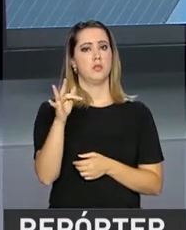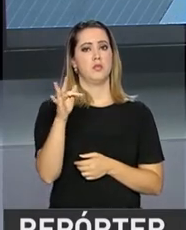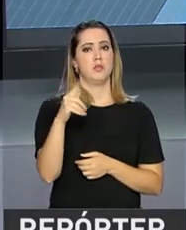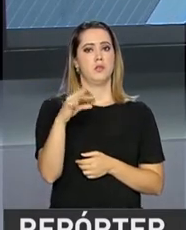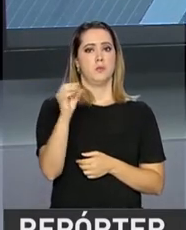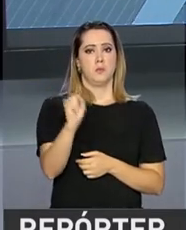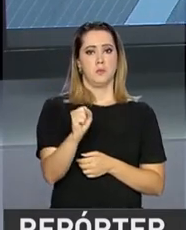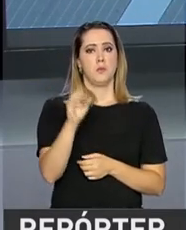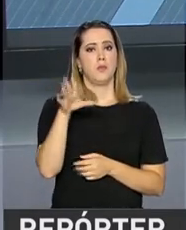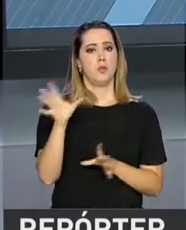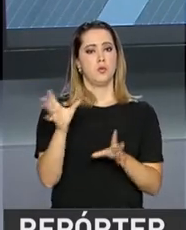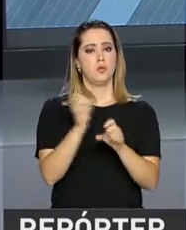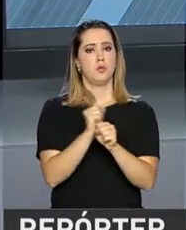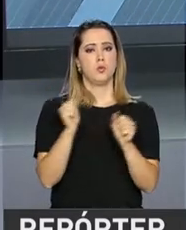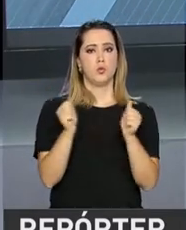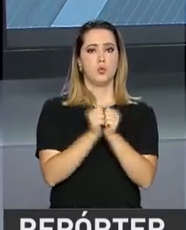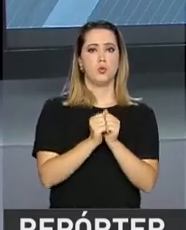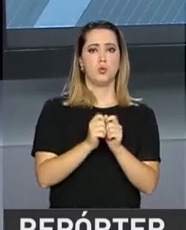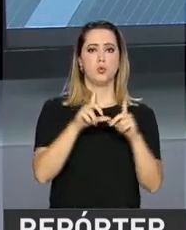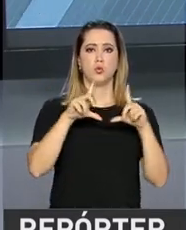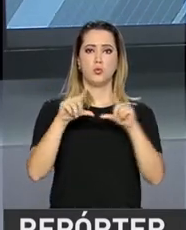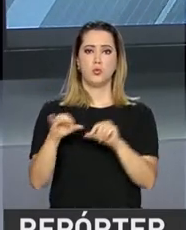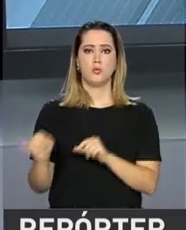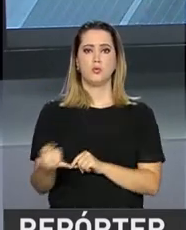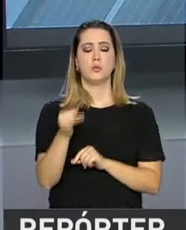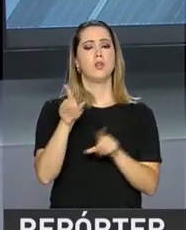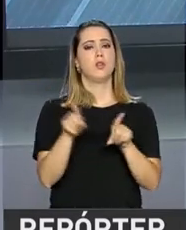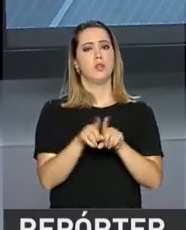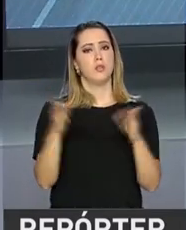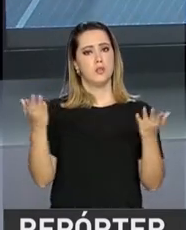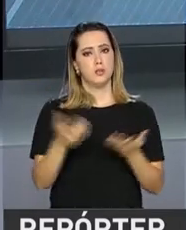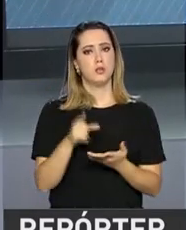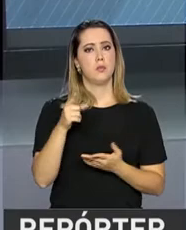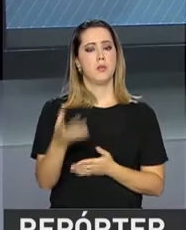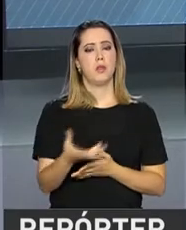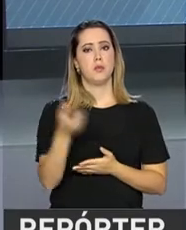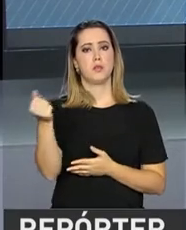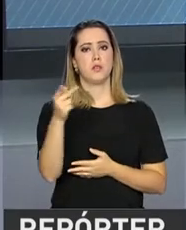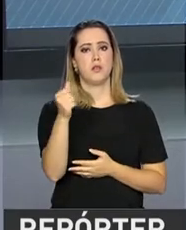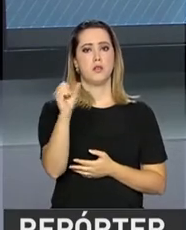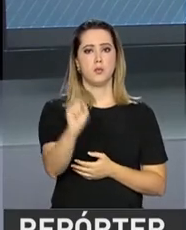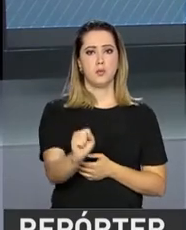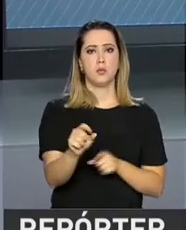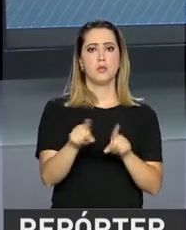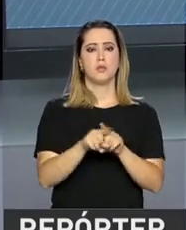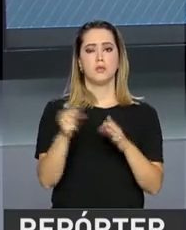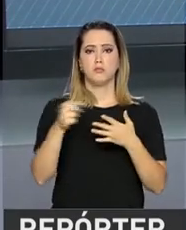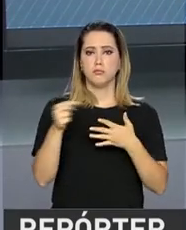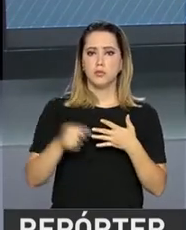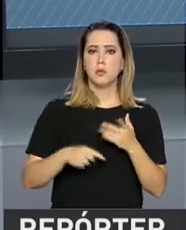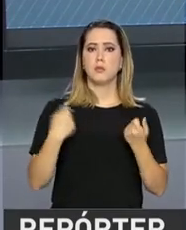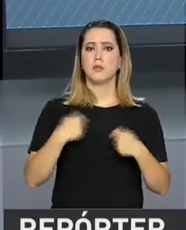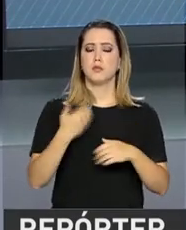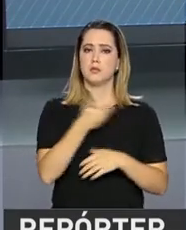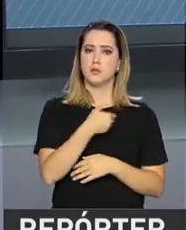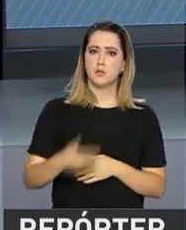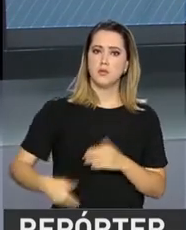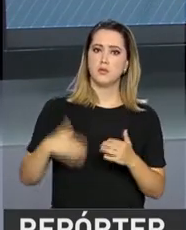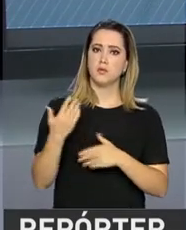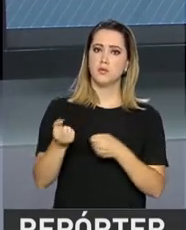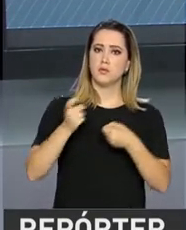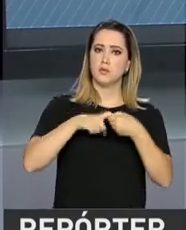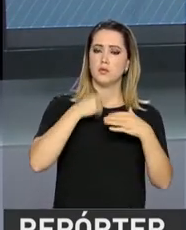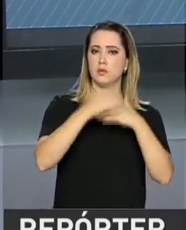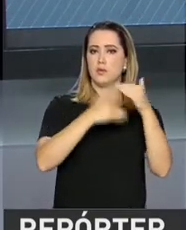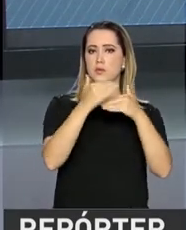fgts somada à queda de juros e agora também ao saque do pis pasep são medidas adotadas pelo governo para que o país retome